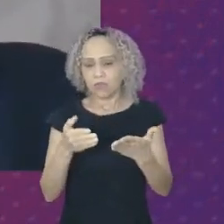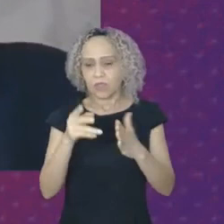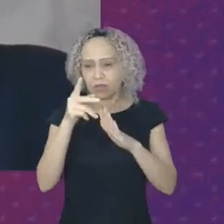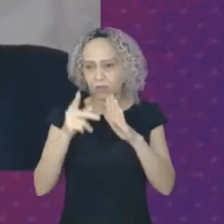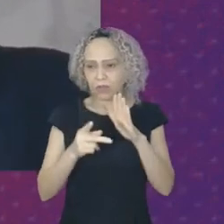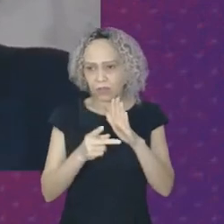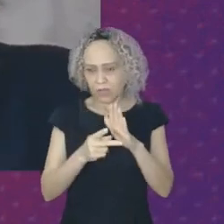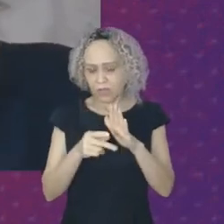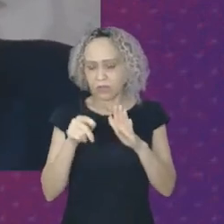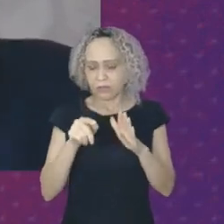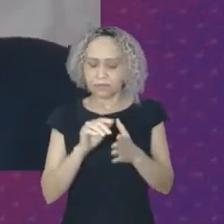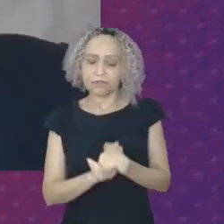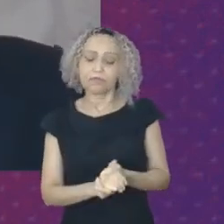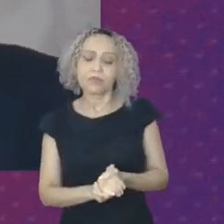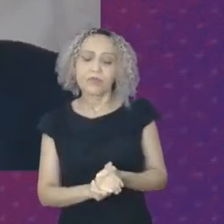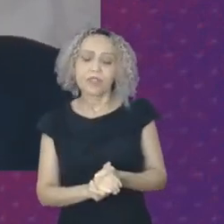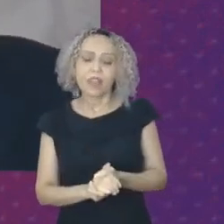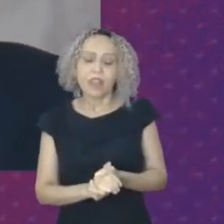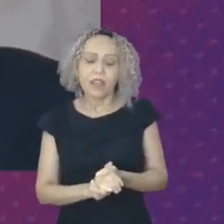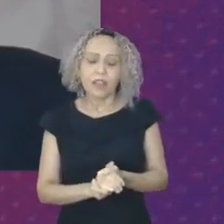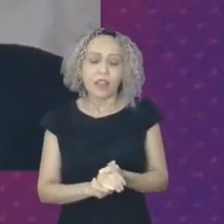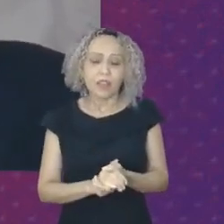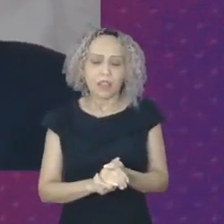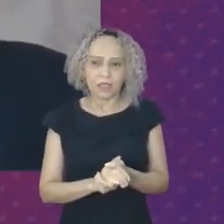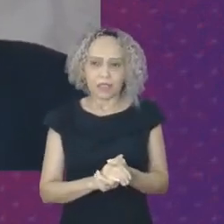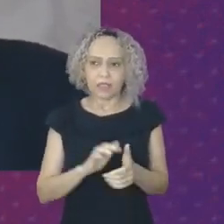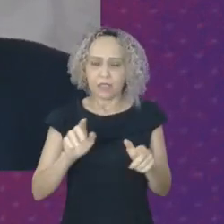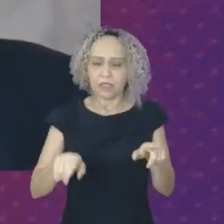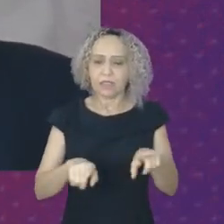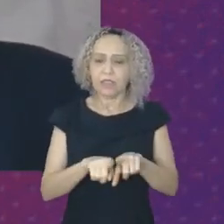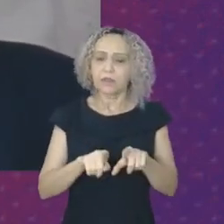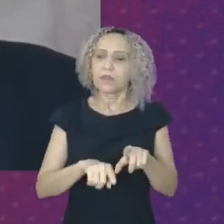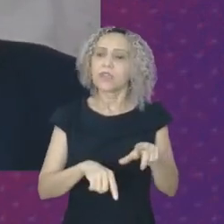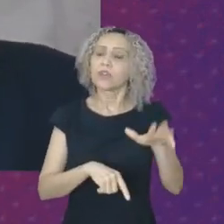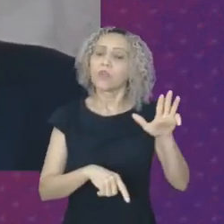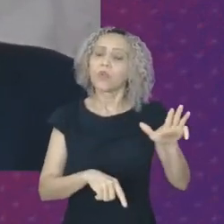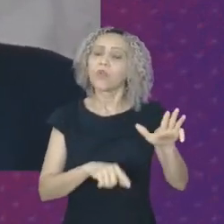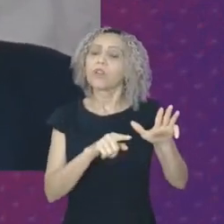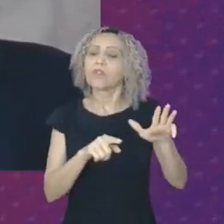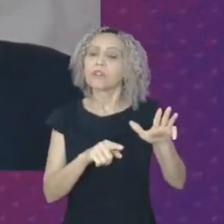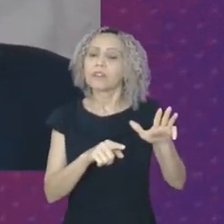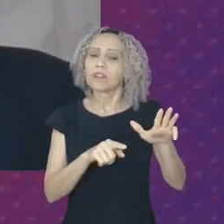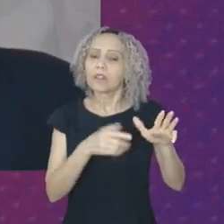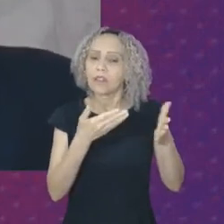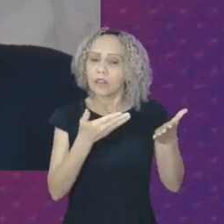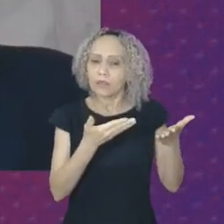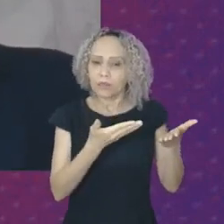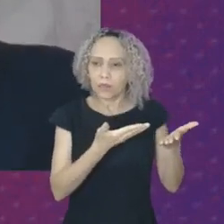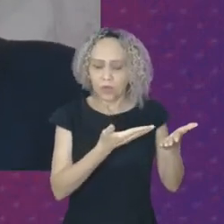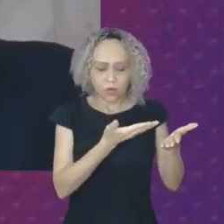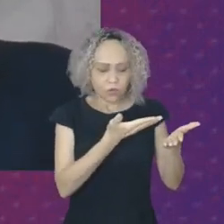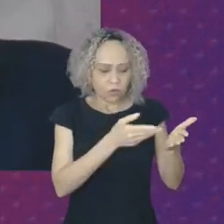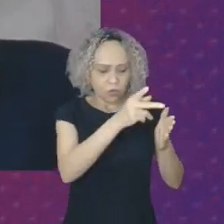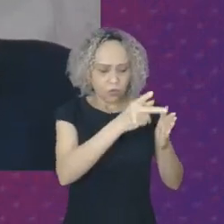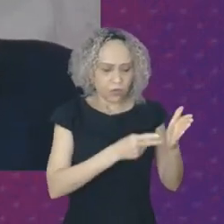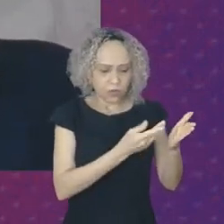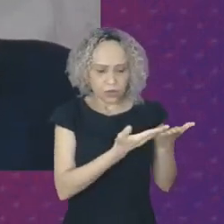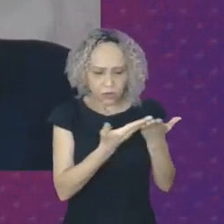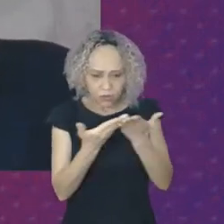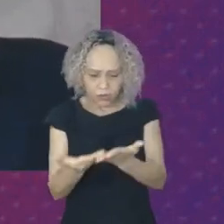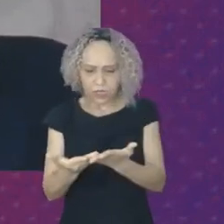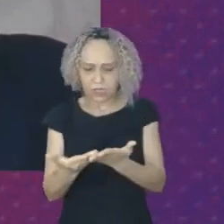iniciativa importante no mundo do trabalho. Além disso, o presidente Lula enviou para o Congresso Nacional um projeto de